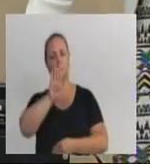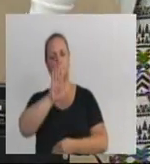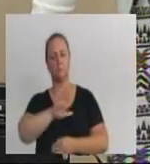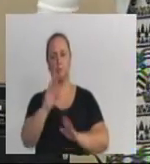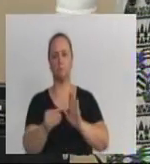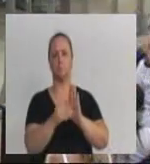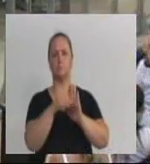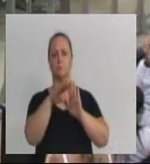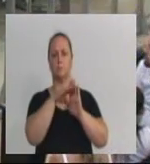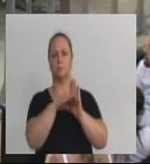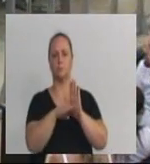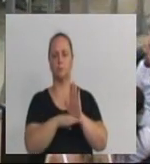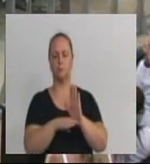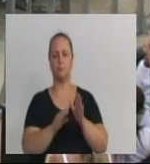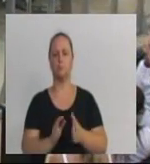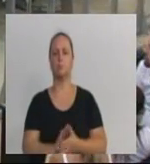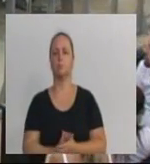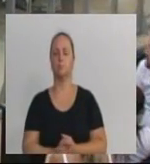incluído na ordem do dia.